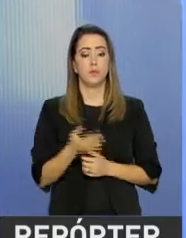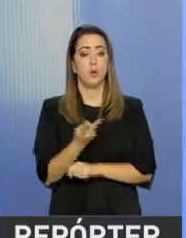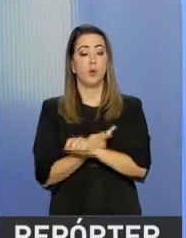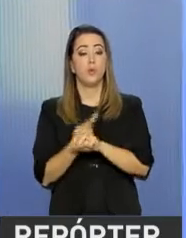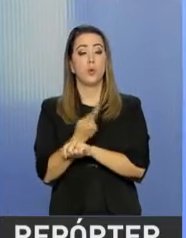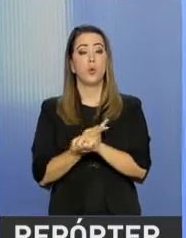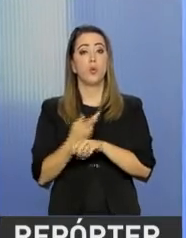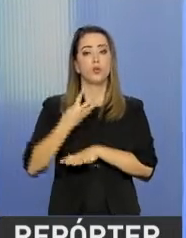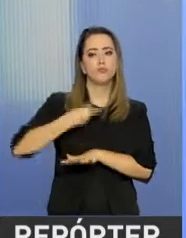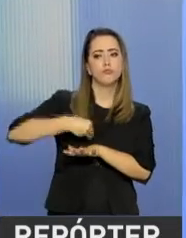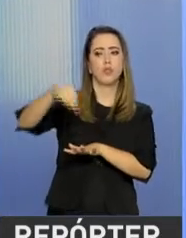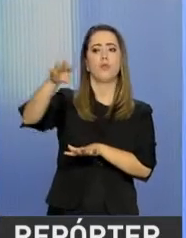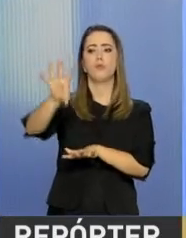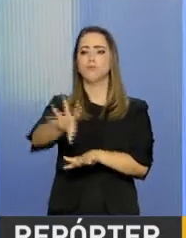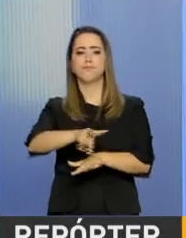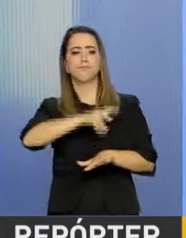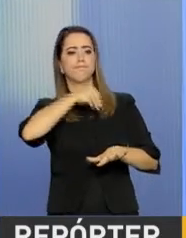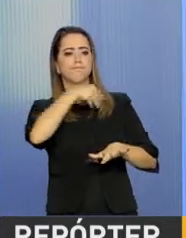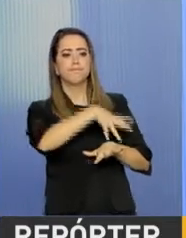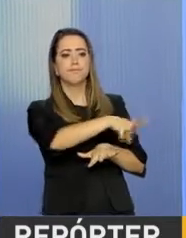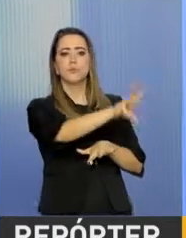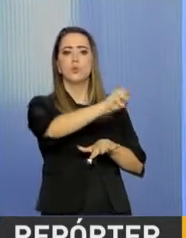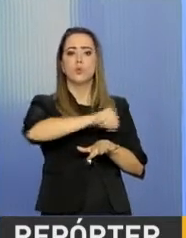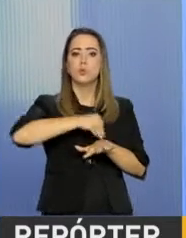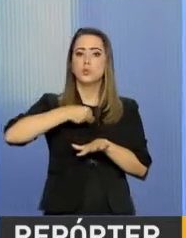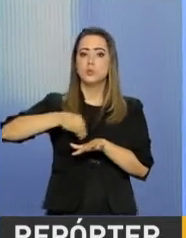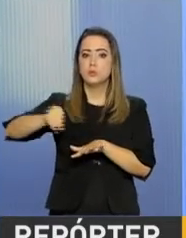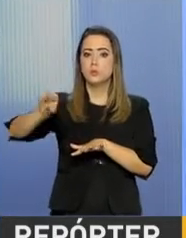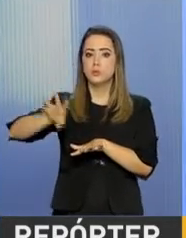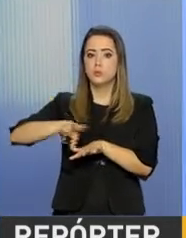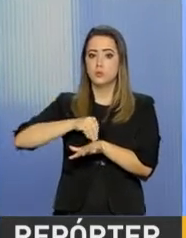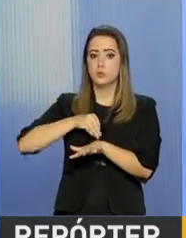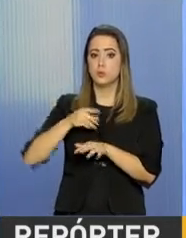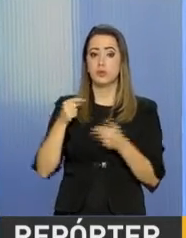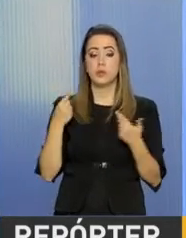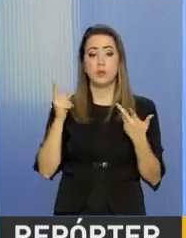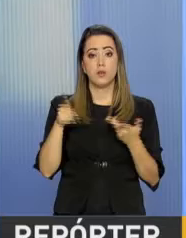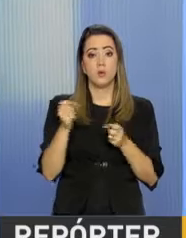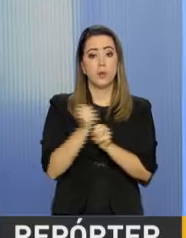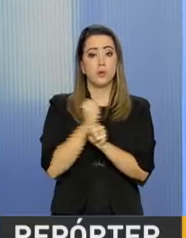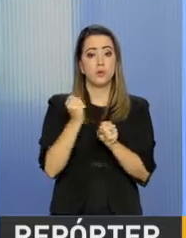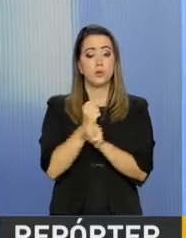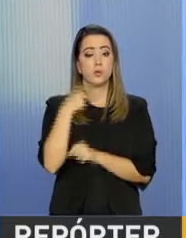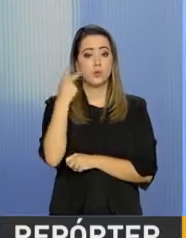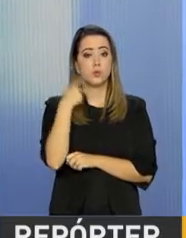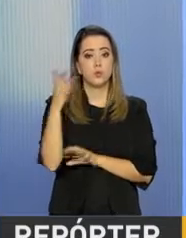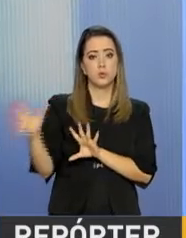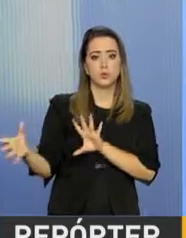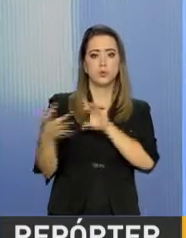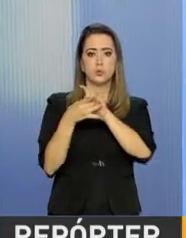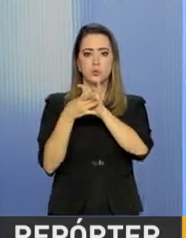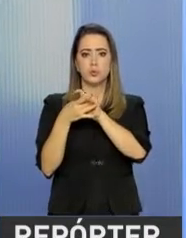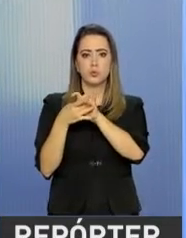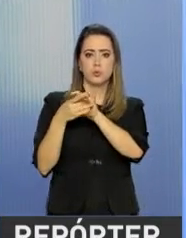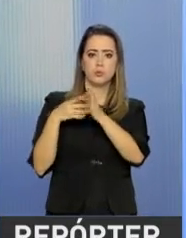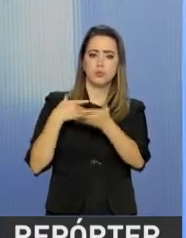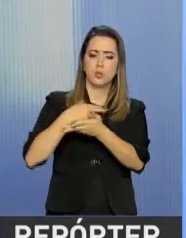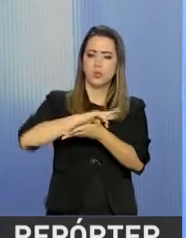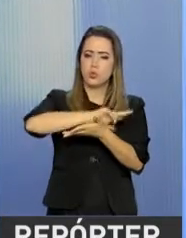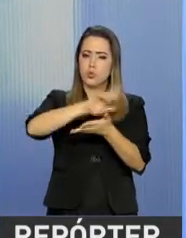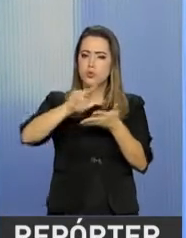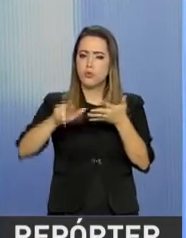informações é uma troca de conhecimento e troca de informações a construção de políticas públicas integradas e convergentes e